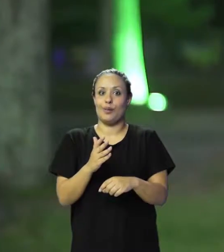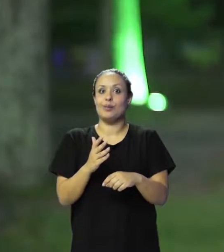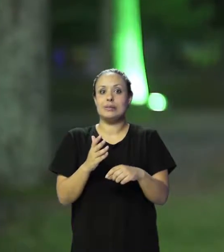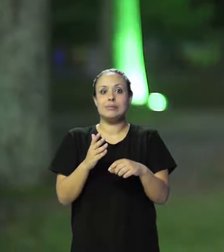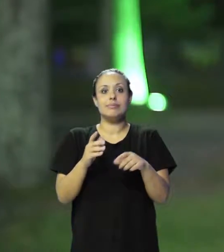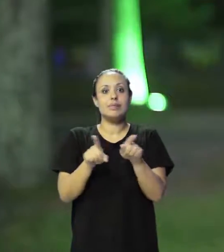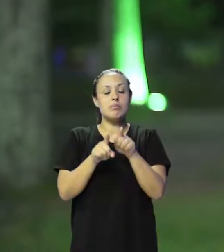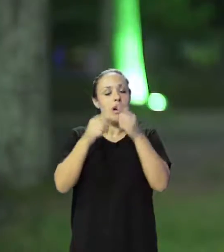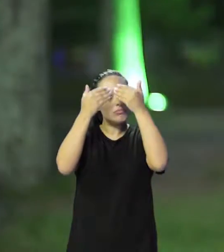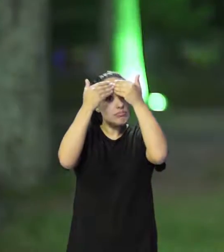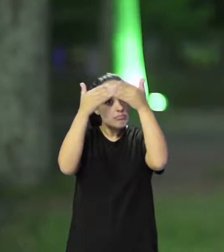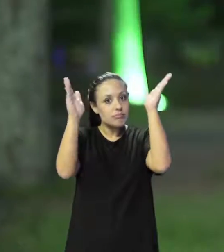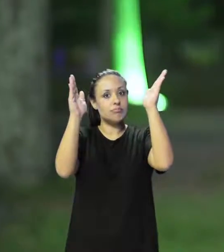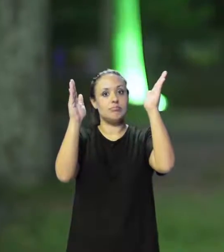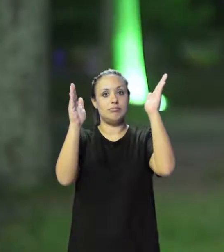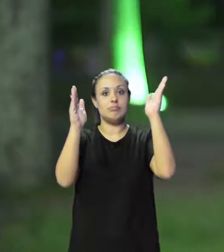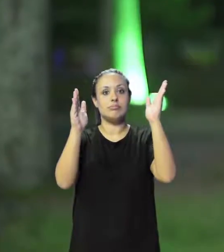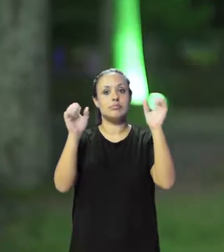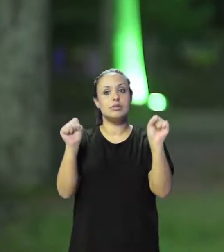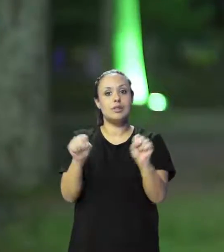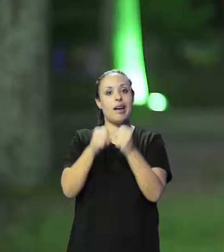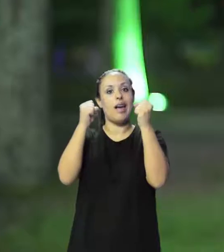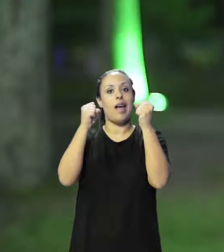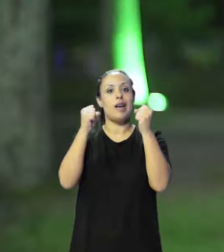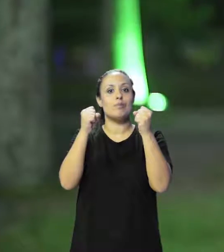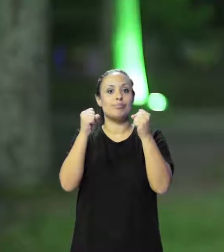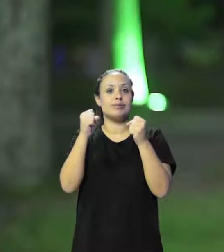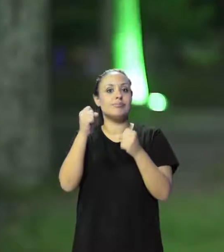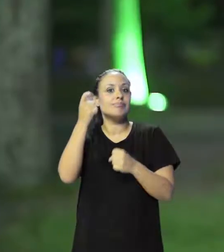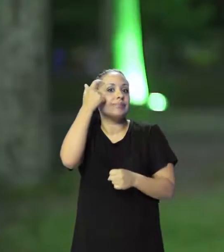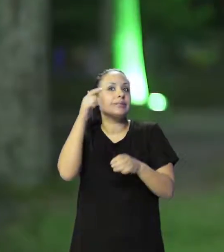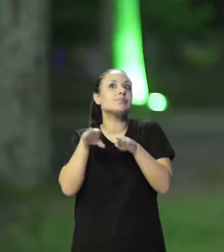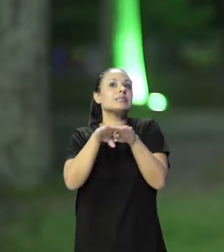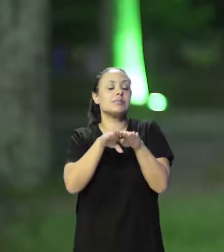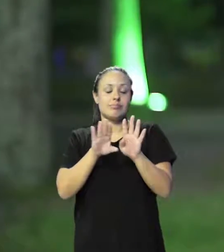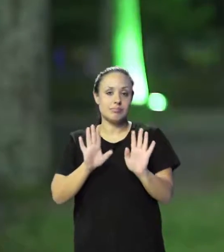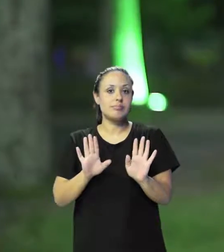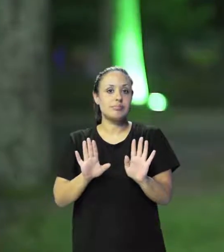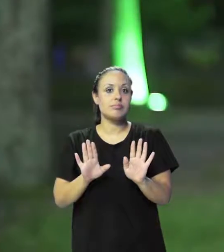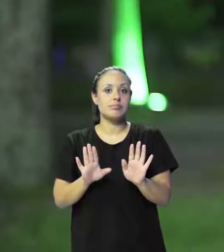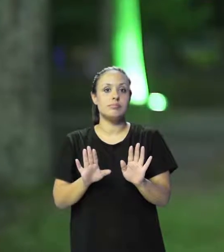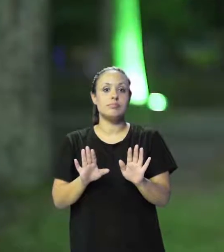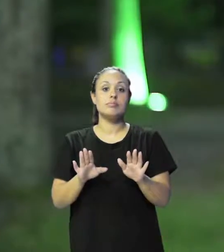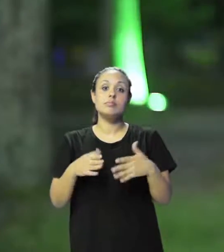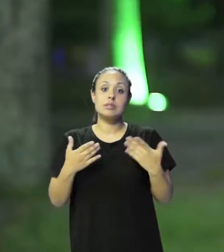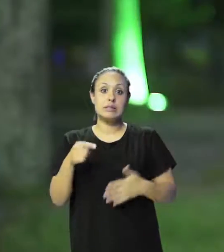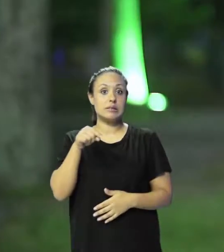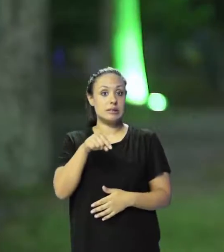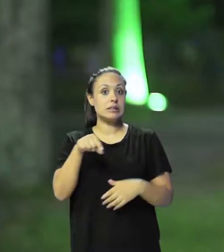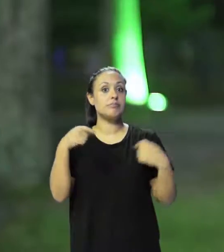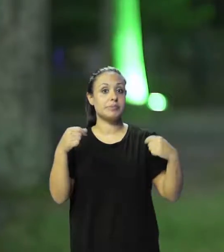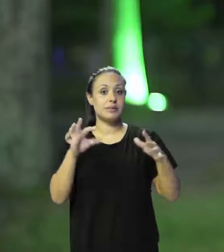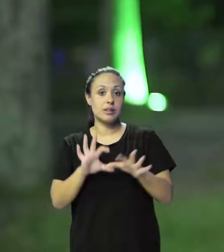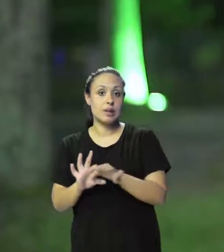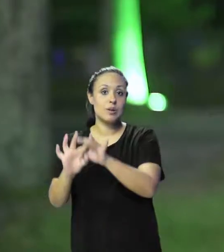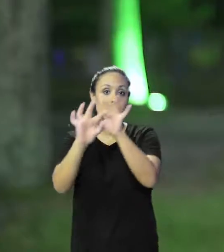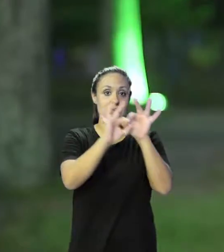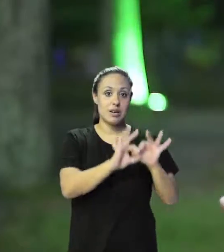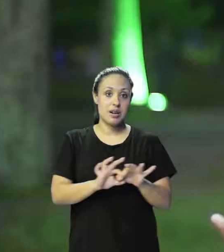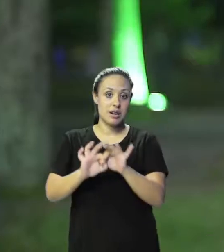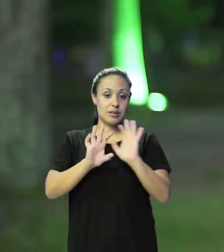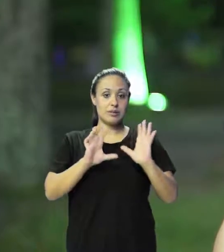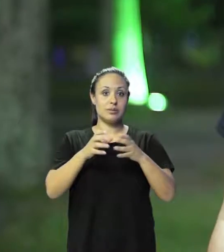a desconstrução de estereótipos, né? E isso exige, então, que a gente se una mais